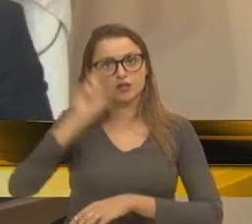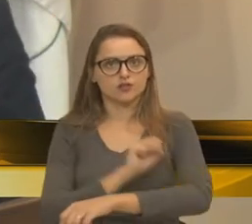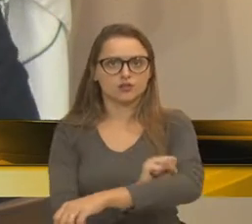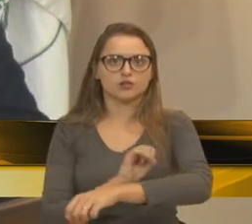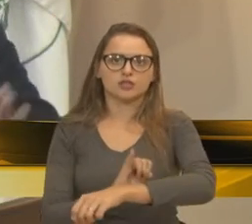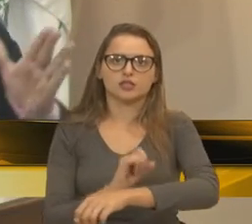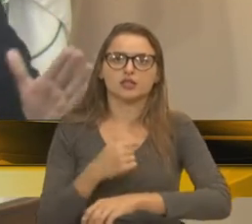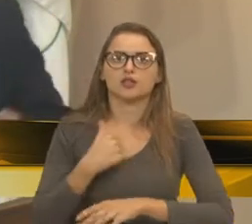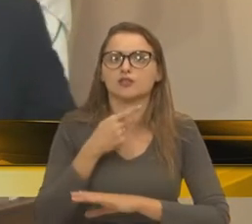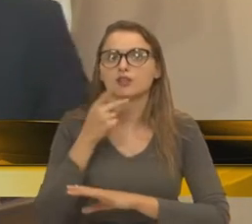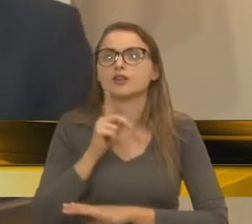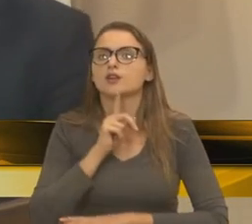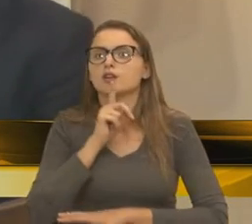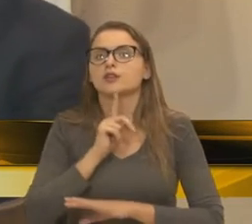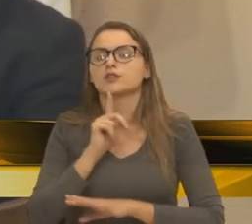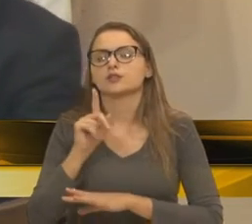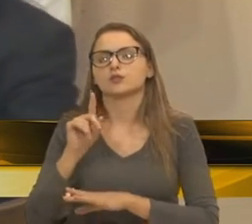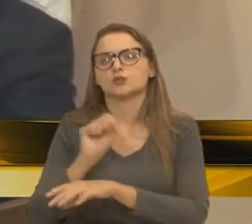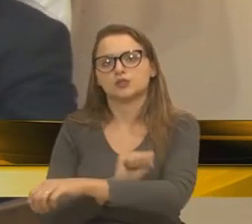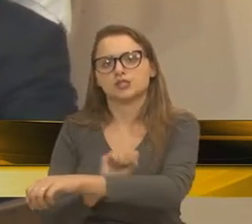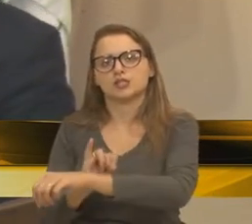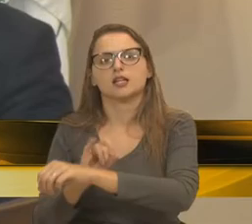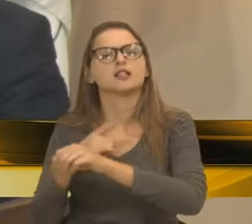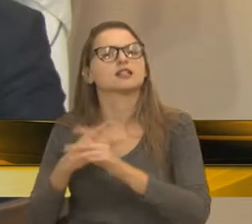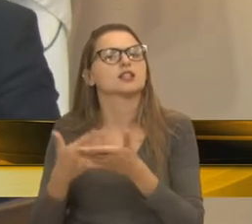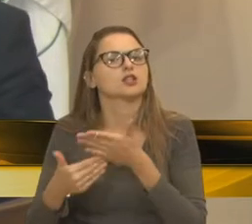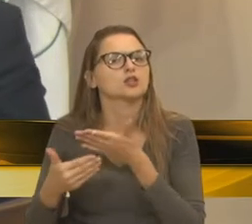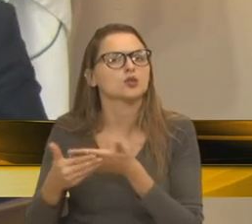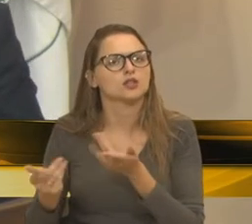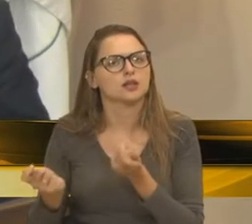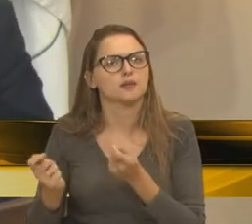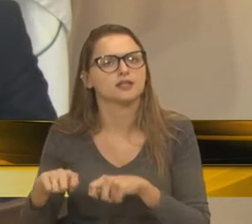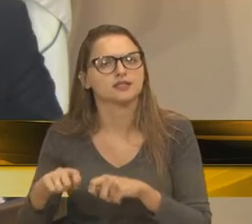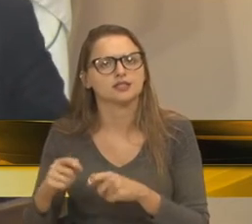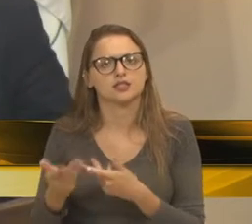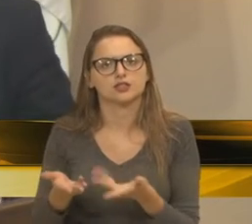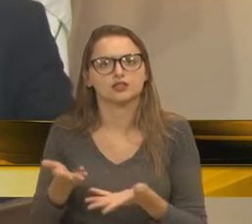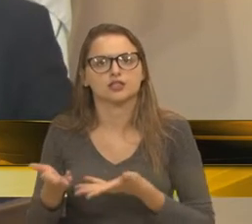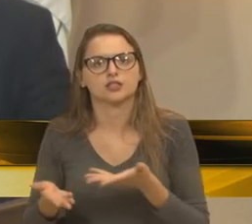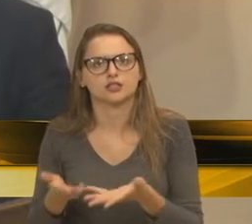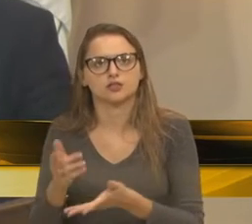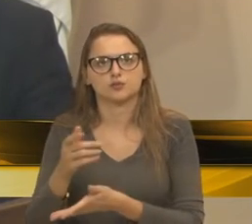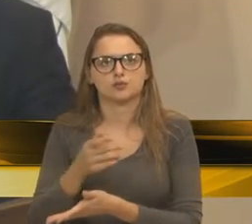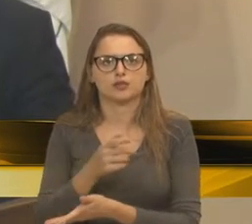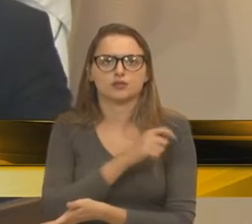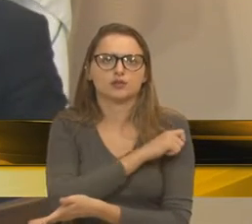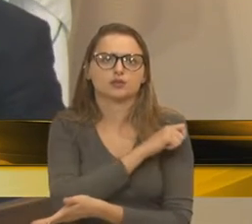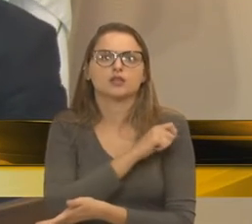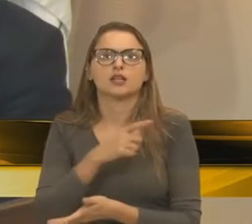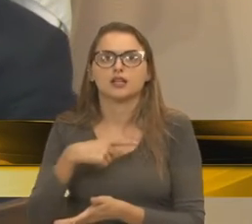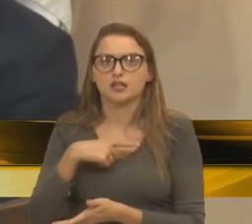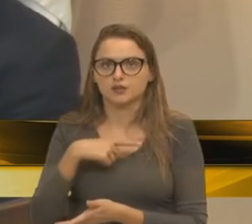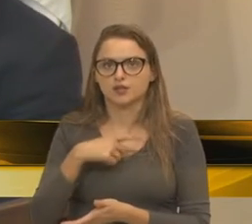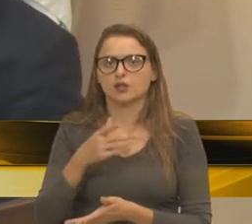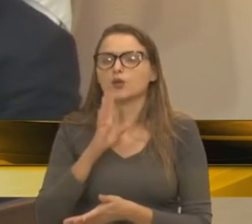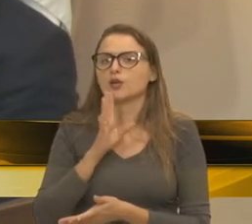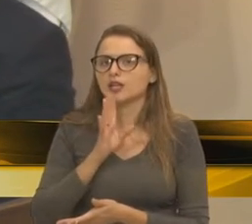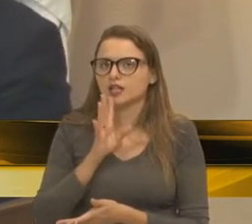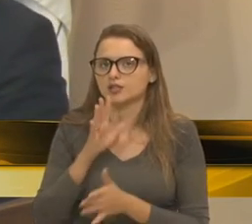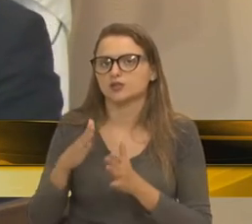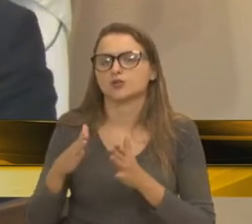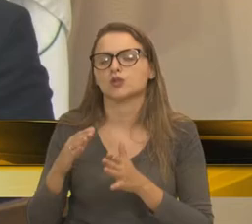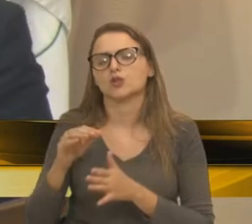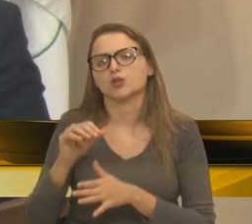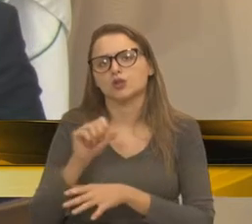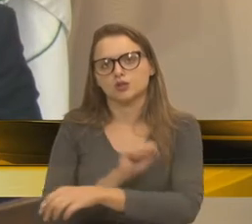vai dizer, Alberto, o Senai Mecatrônica tem todas as condições para atender os alunos. Sim, eu conheço o Senai Mecatrônica. Tem robôs,